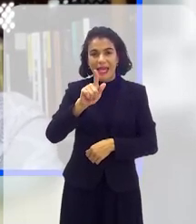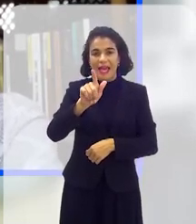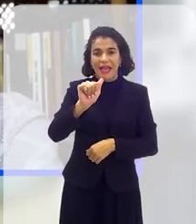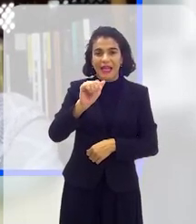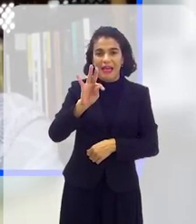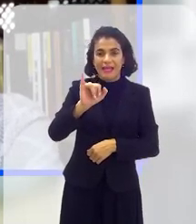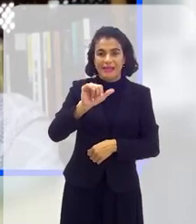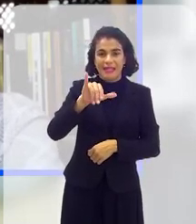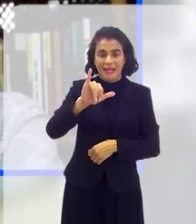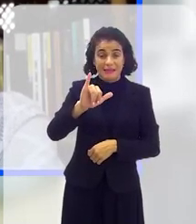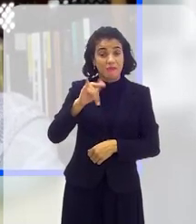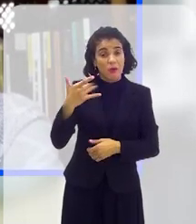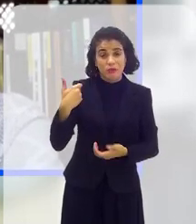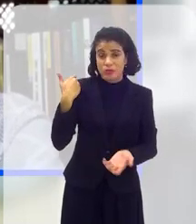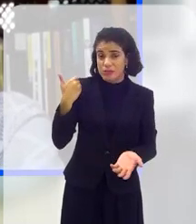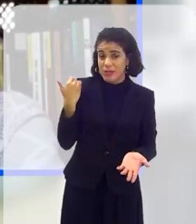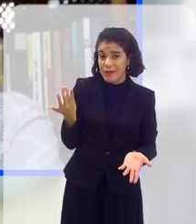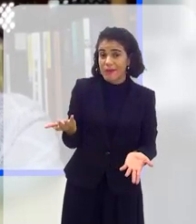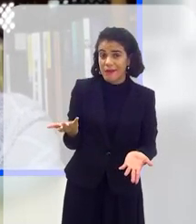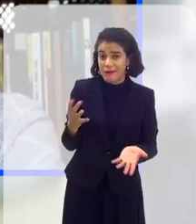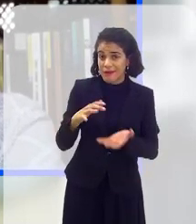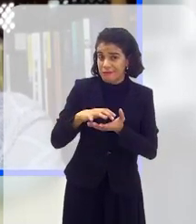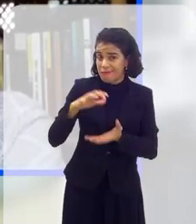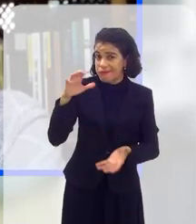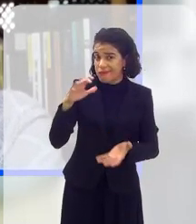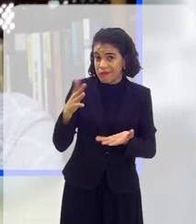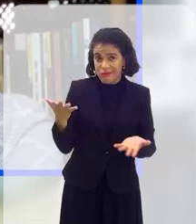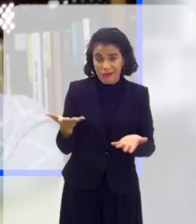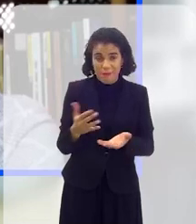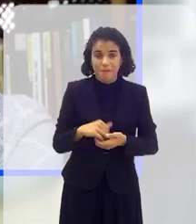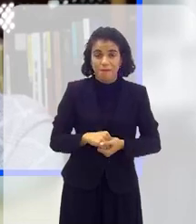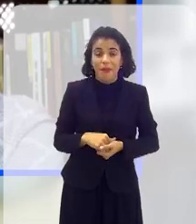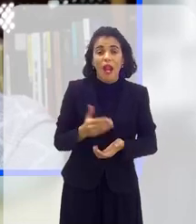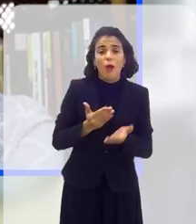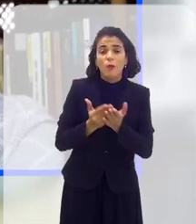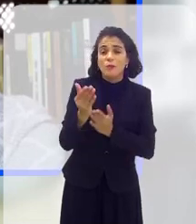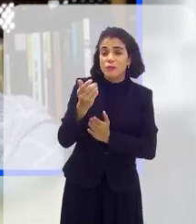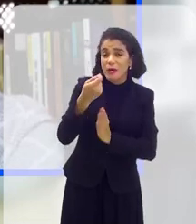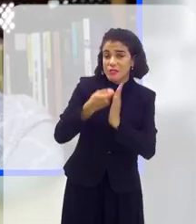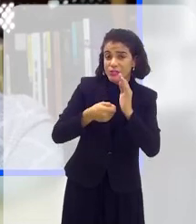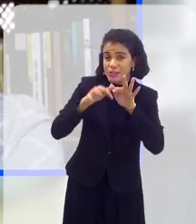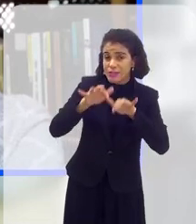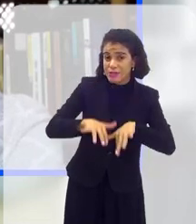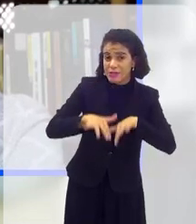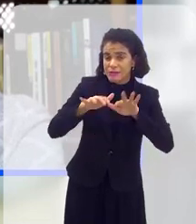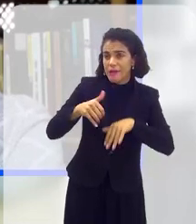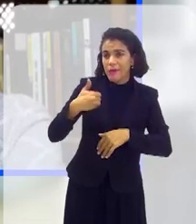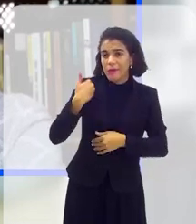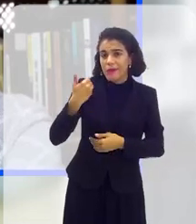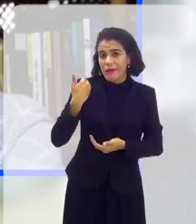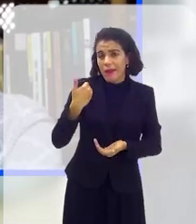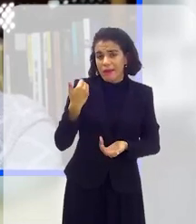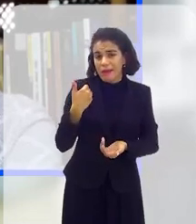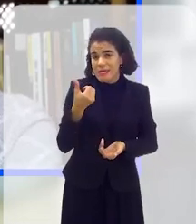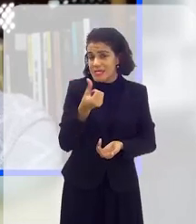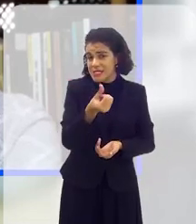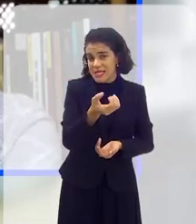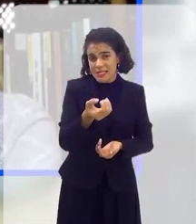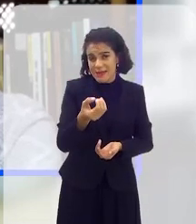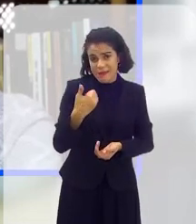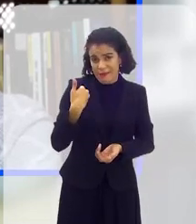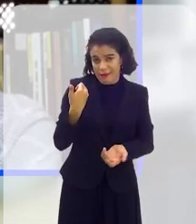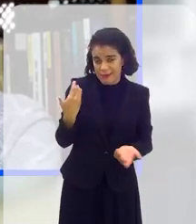Gattai começou a escrever também já numa idade, né, que hoje não é, mas na época se diria avançada. Ela começou a escrever